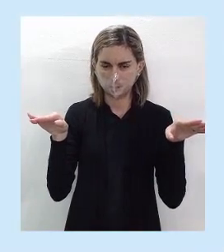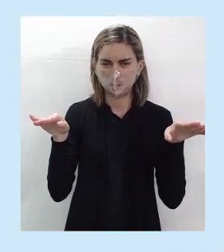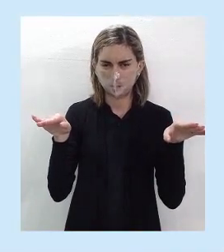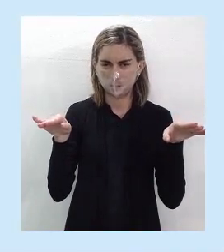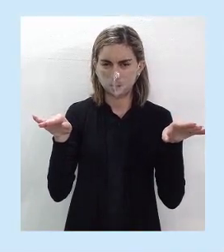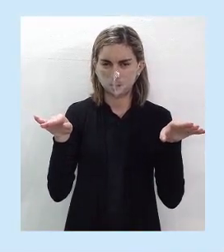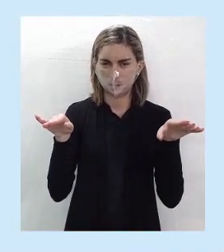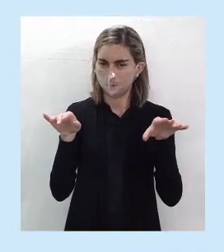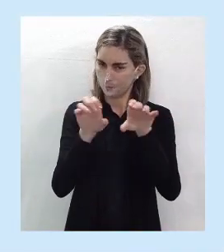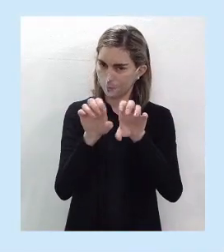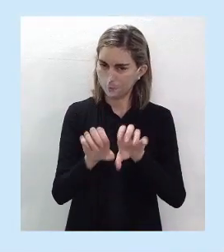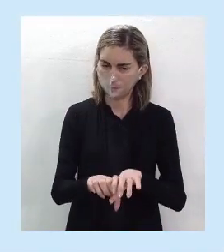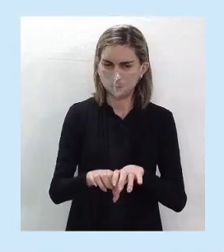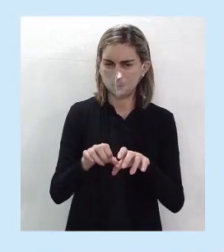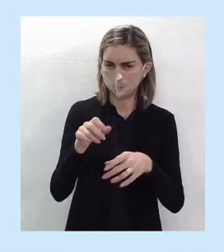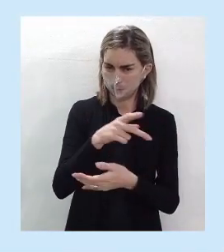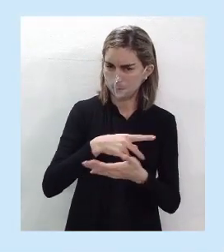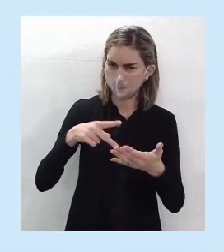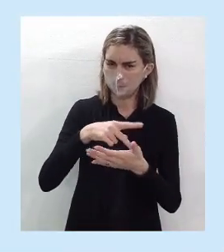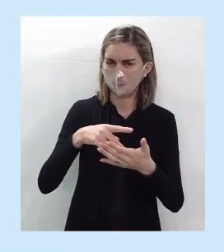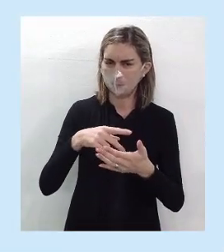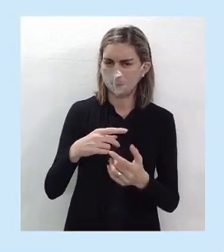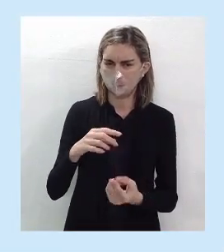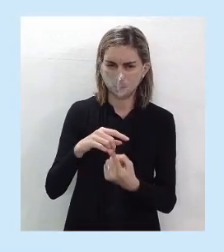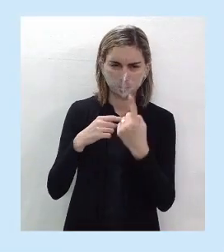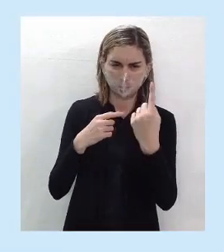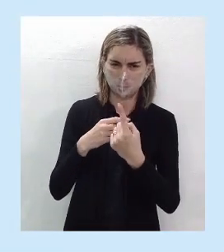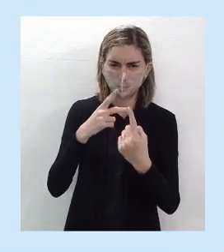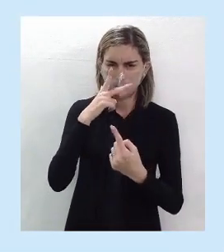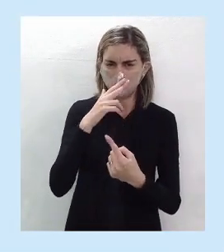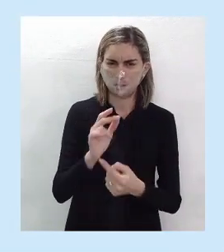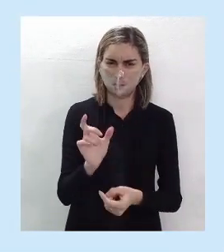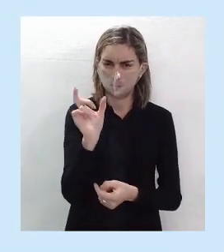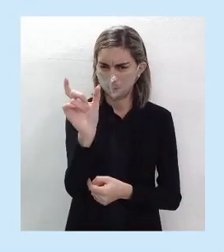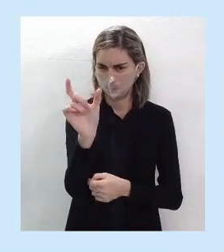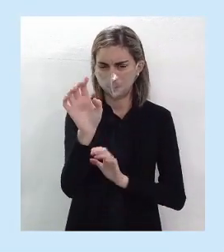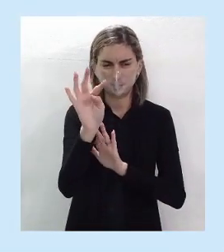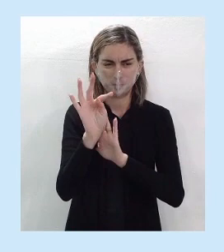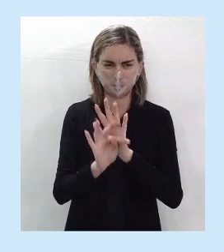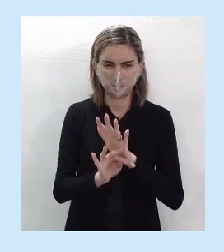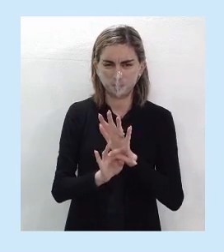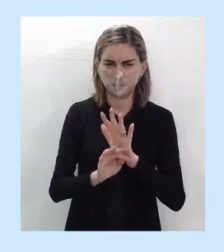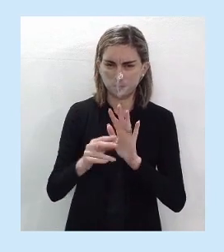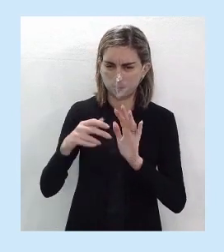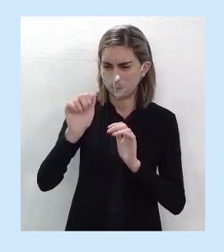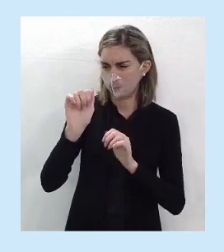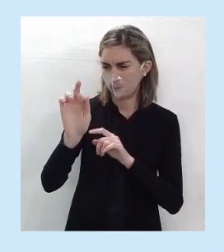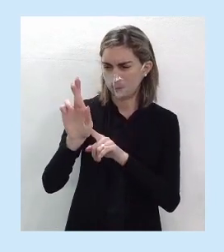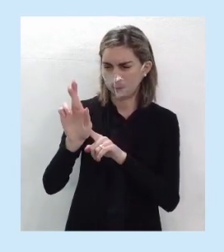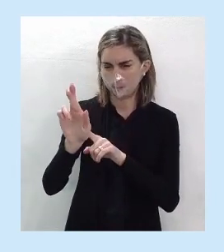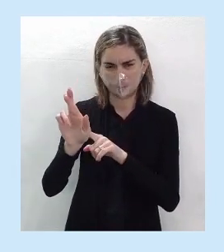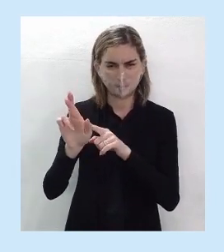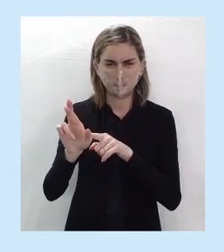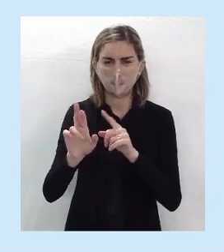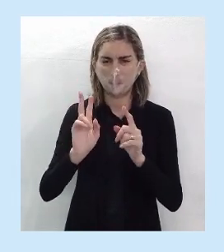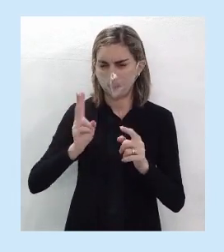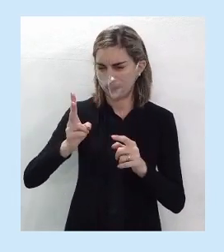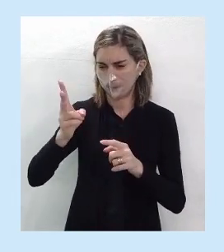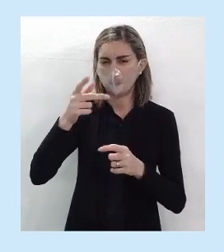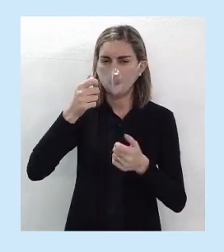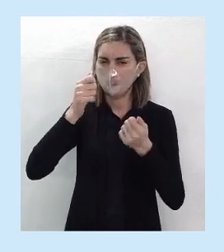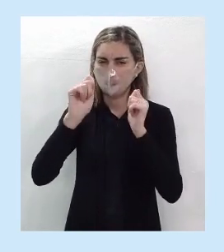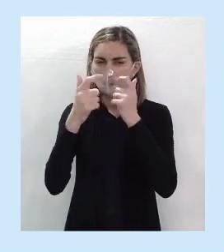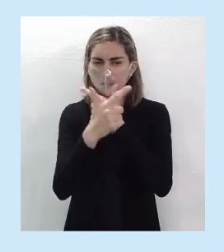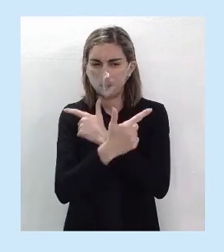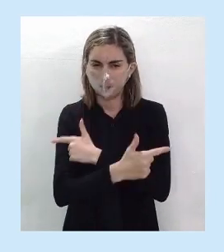Na estrutura do poema. Consegui isolar a mesma palavra que o texto original, o ar, e ainda fiz uma piadinha